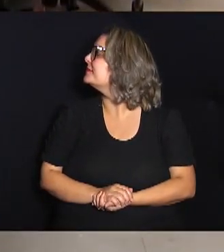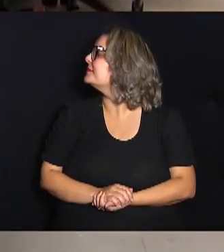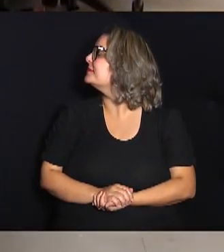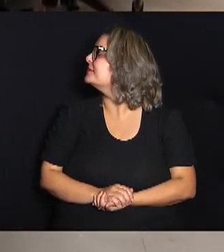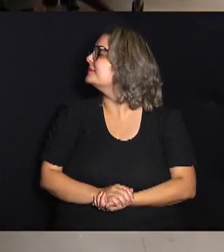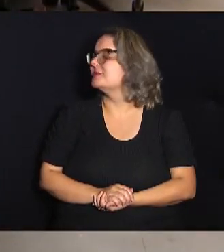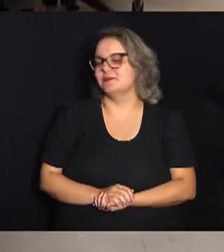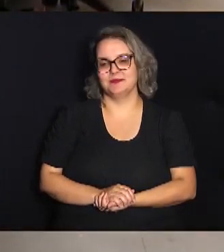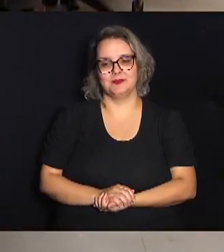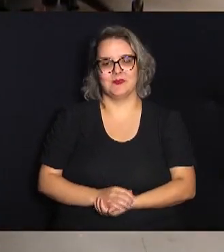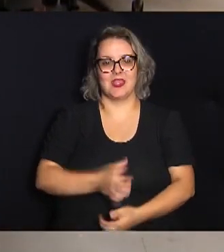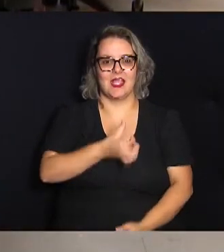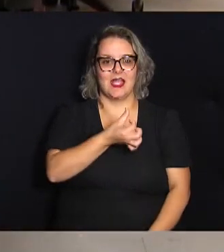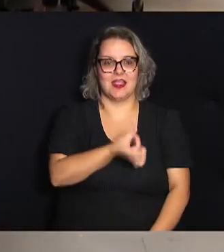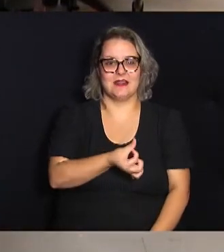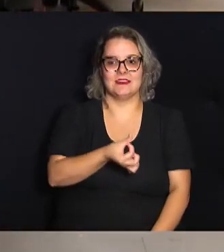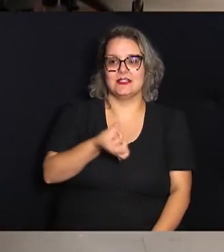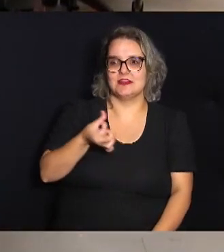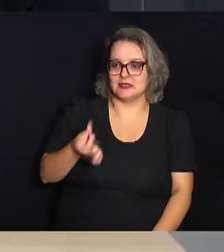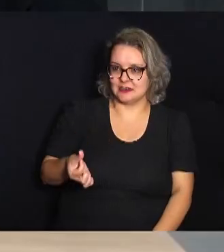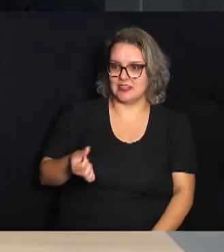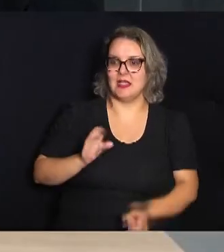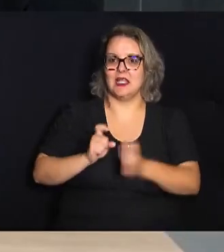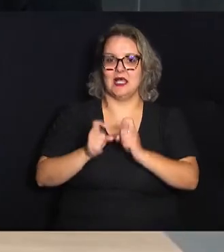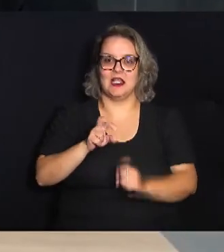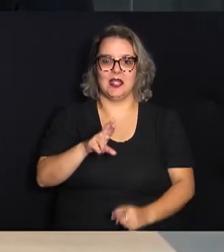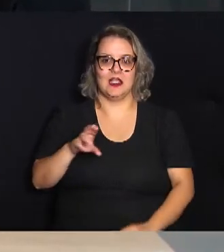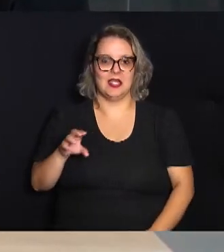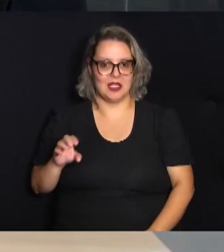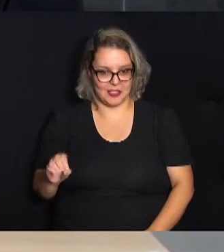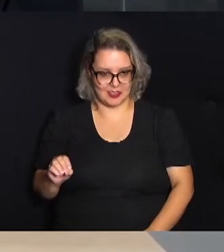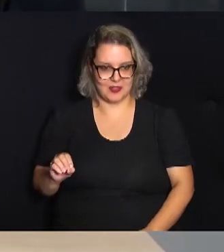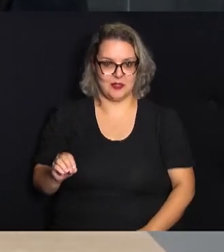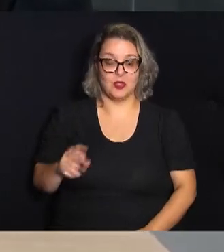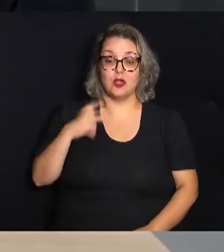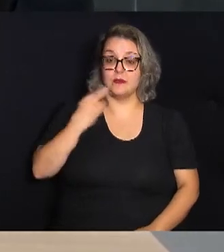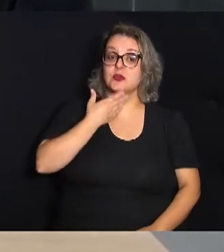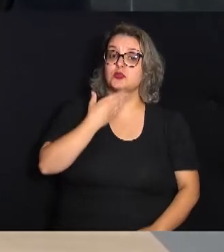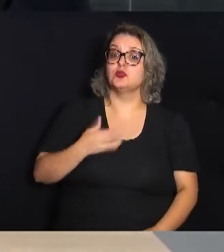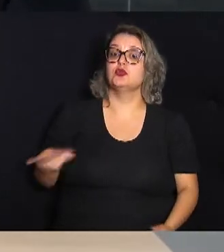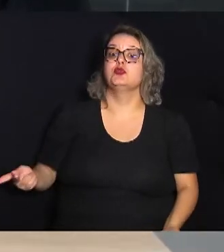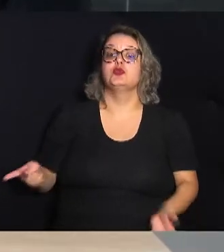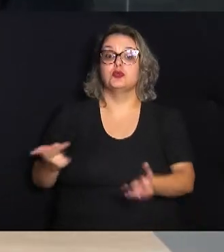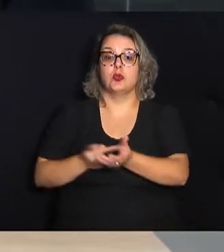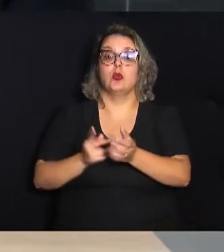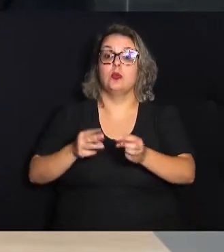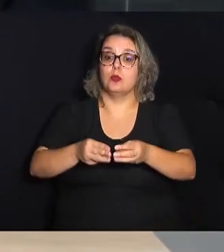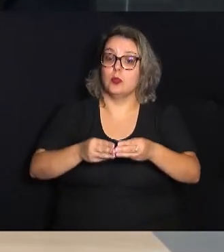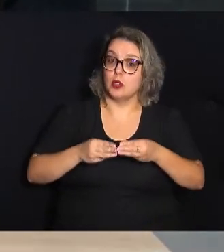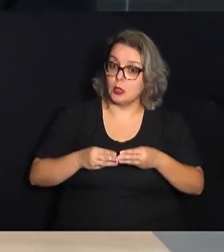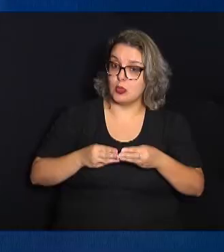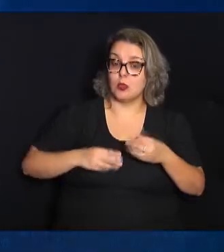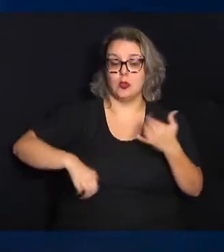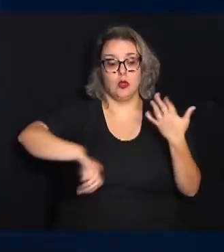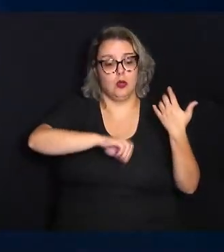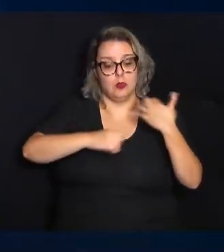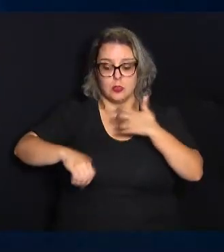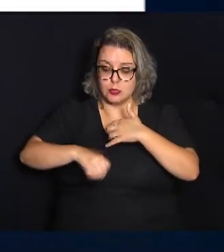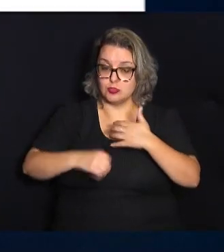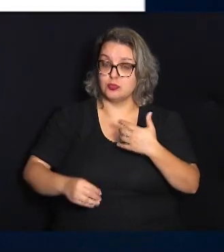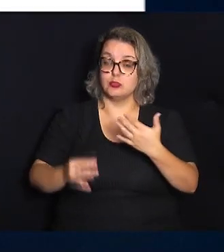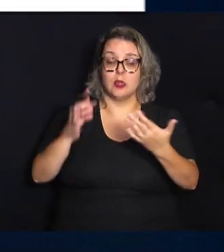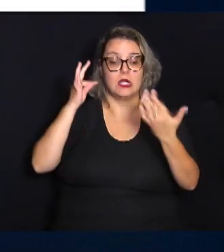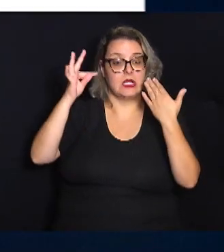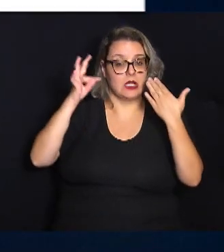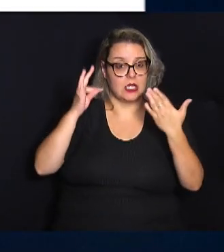Durante a 66ª reunião ordinária, o vereador Carmo Luiz protocolou uma moção sobre musicoterapia. O